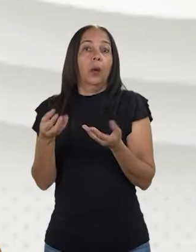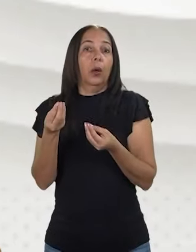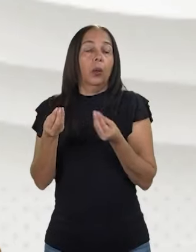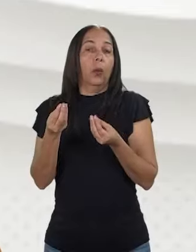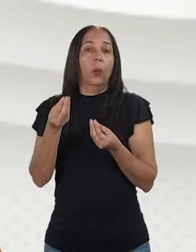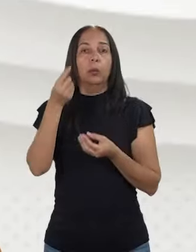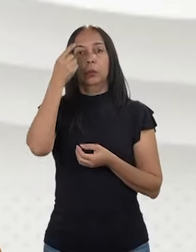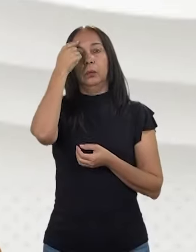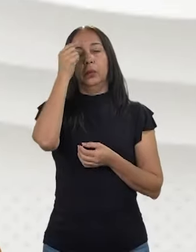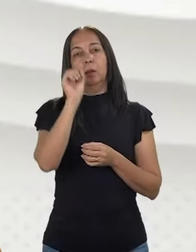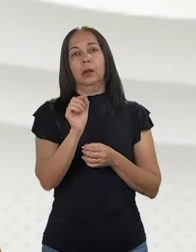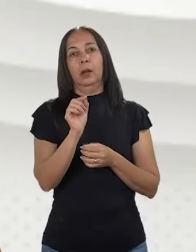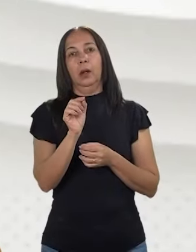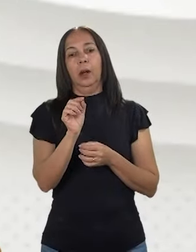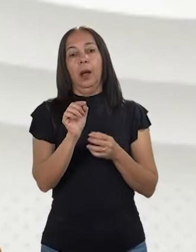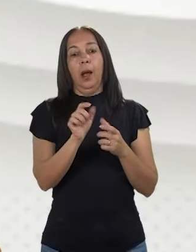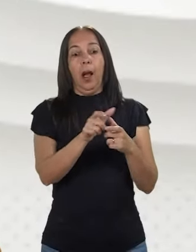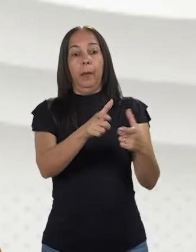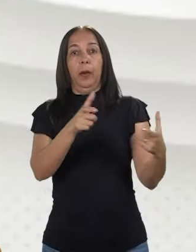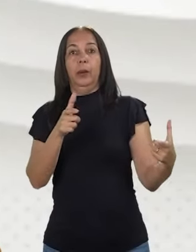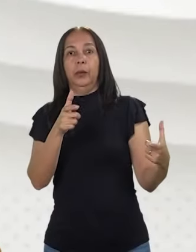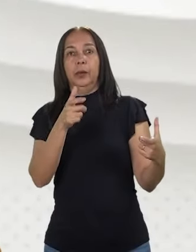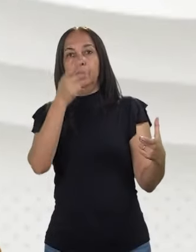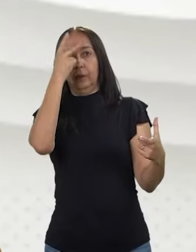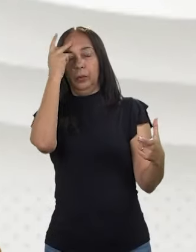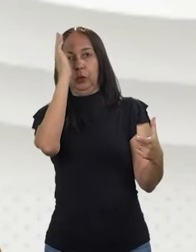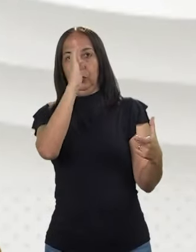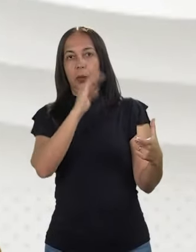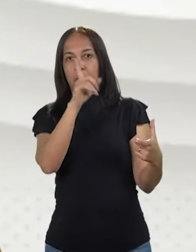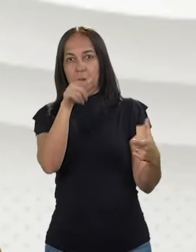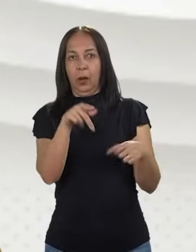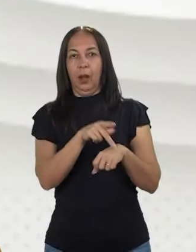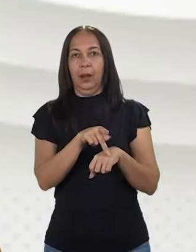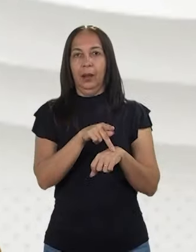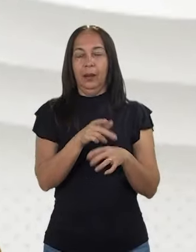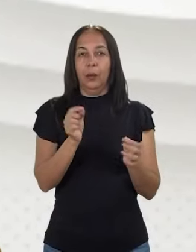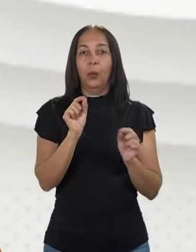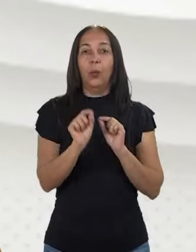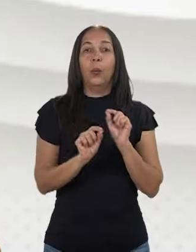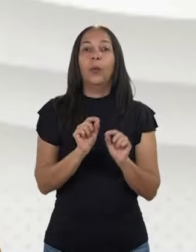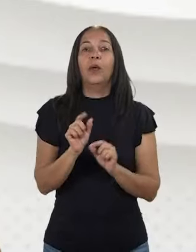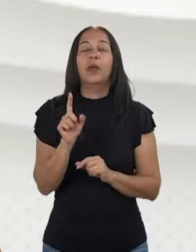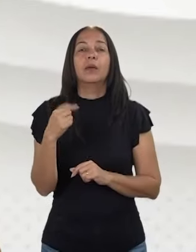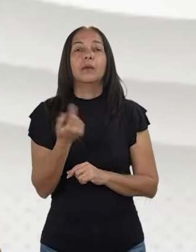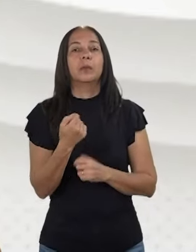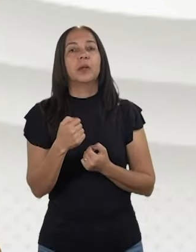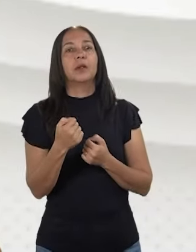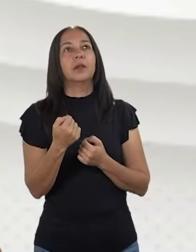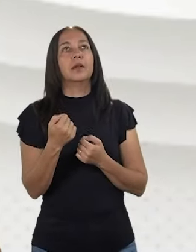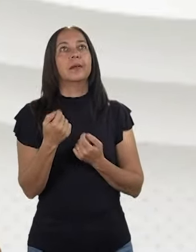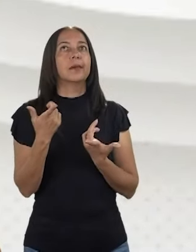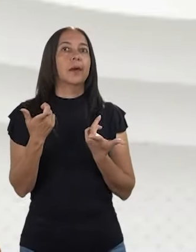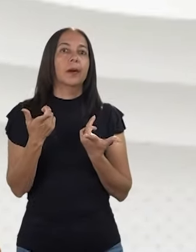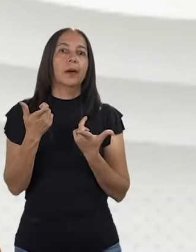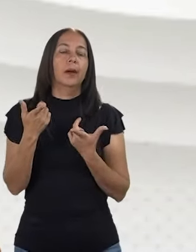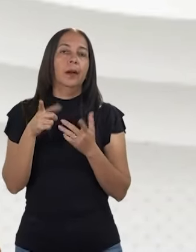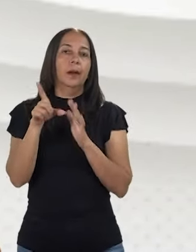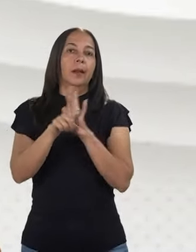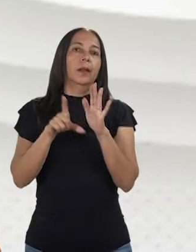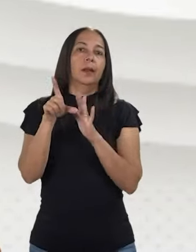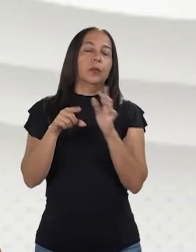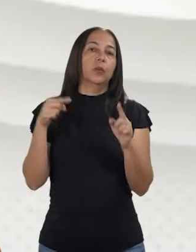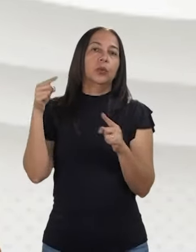que seria Qual é a grande parte da população brasileira é negra né então O que que a gente precisa trabalhar dentro da legislação